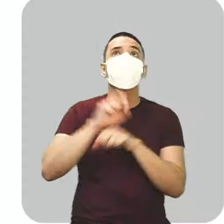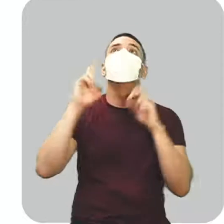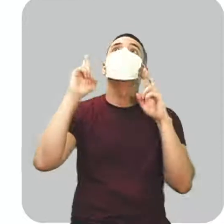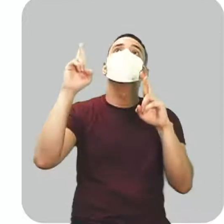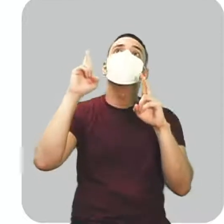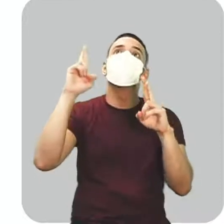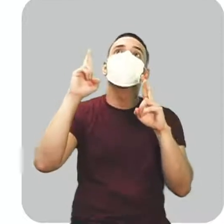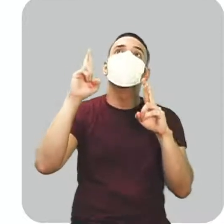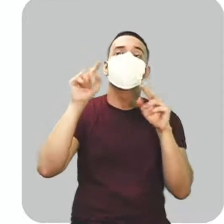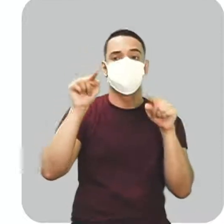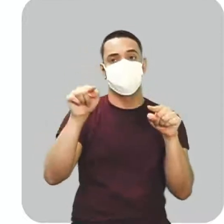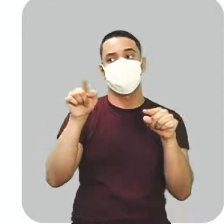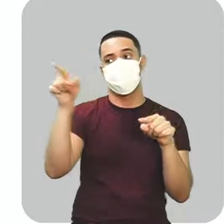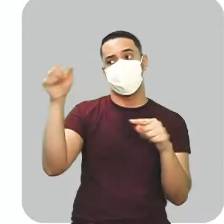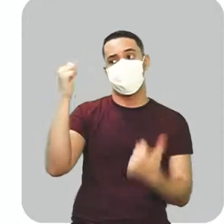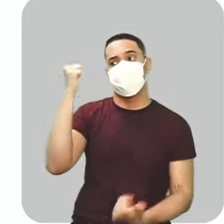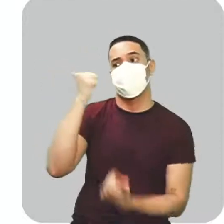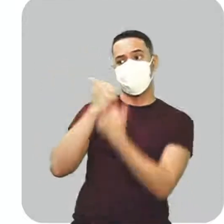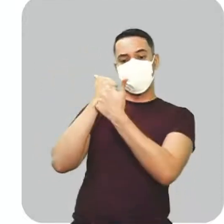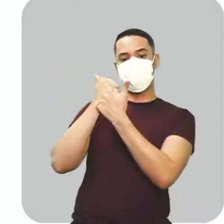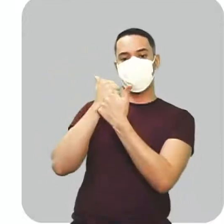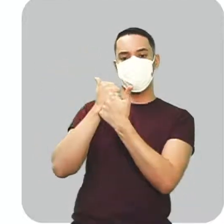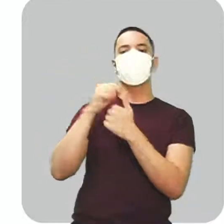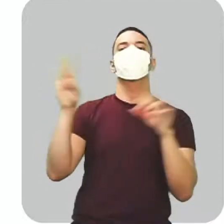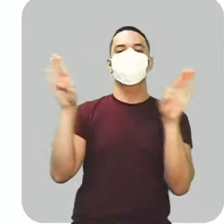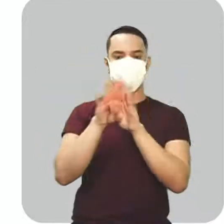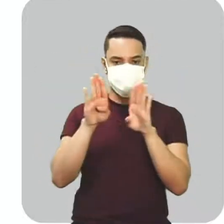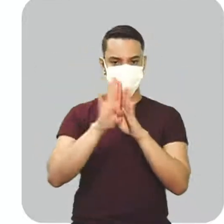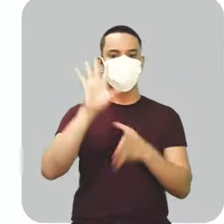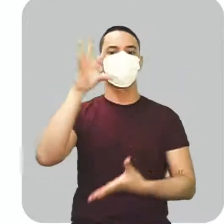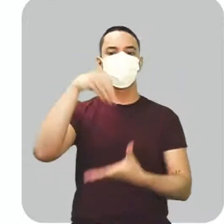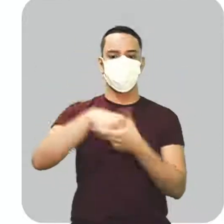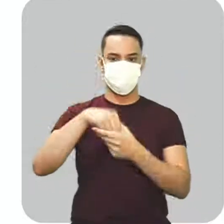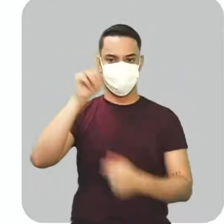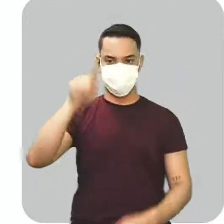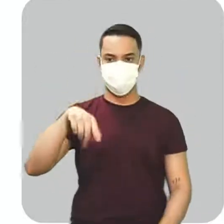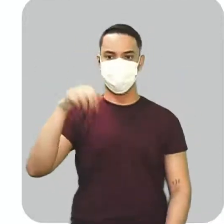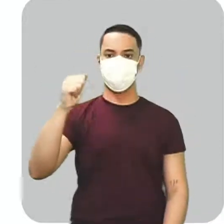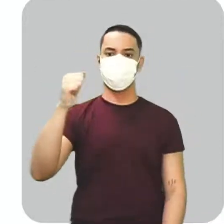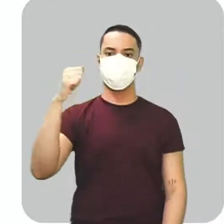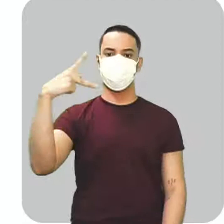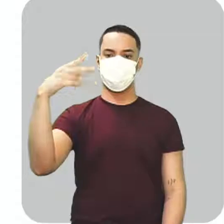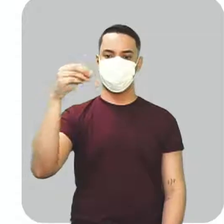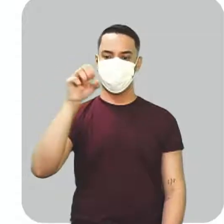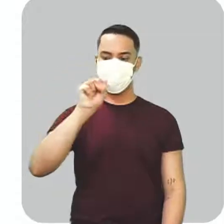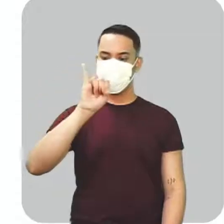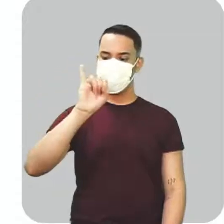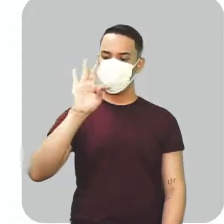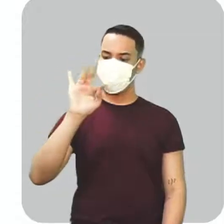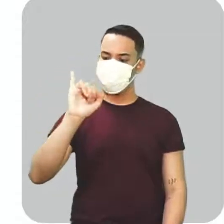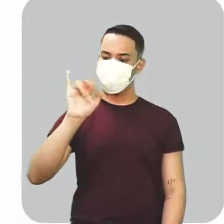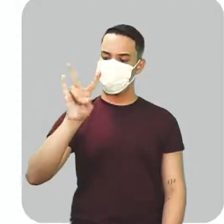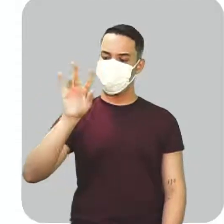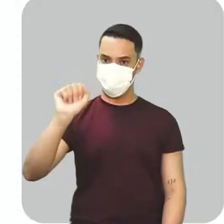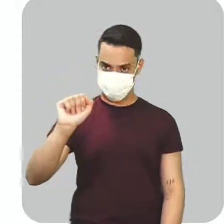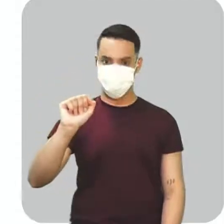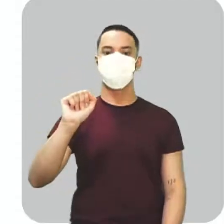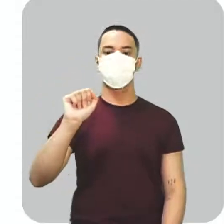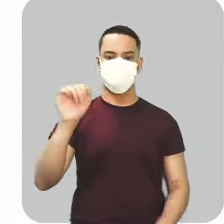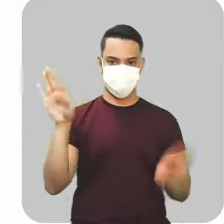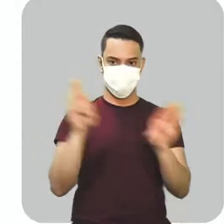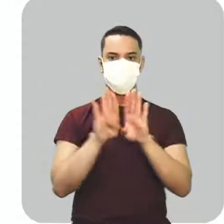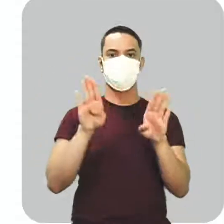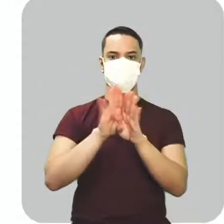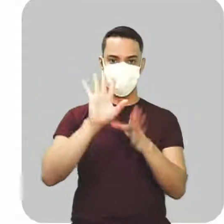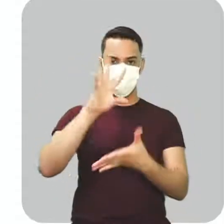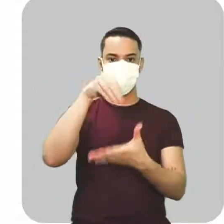oração subordinada substantiva positiva. Tá, nessa segunda oração aí, tá tendo função de